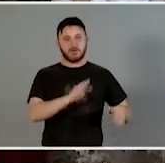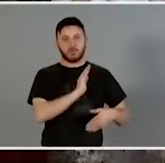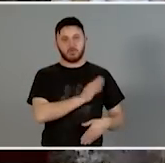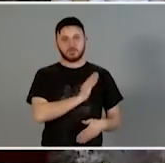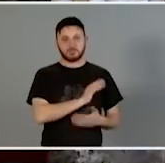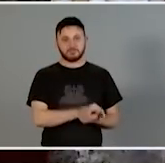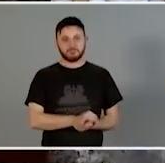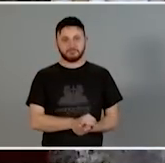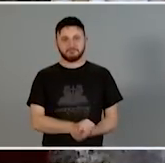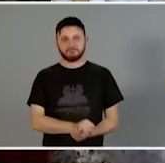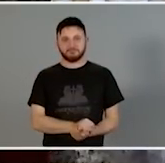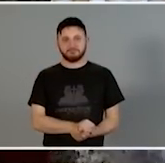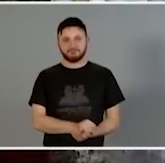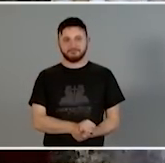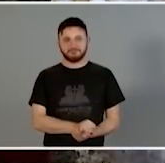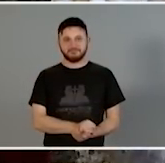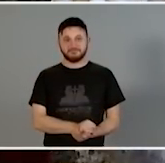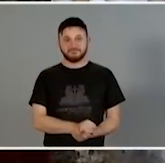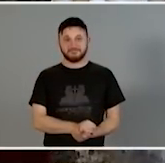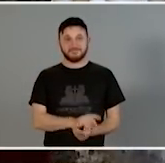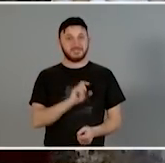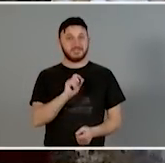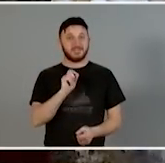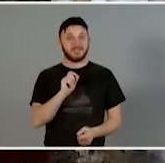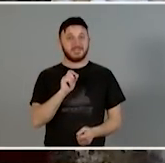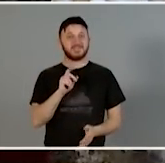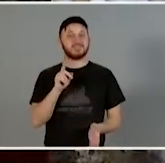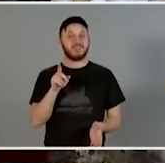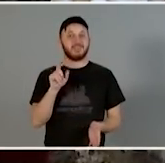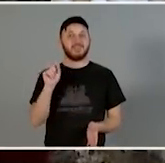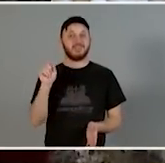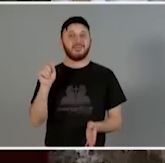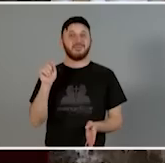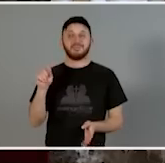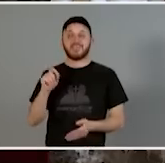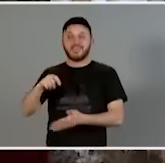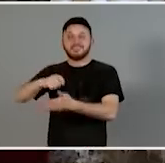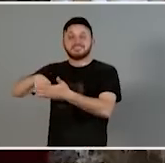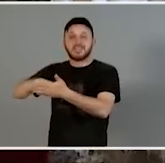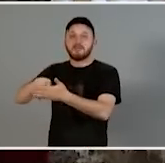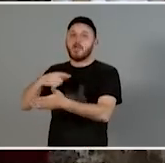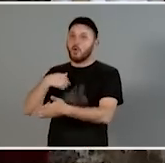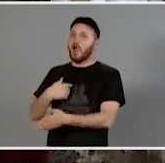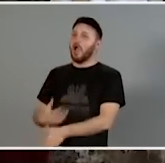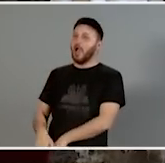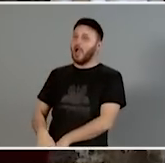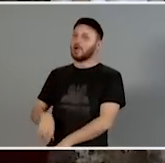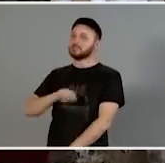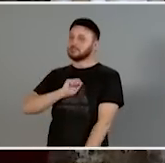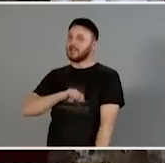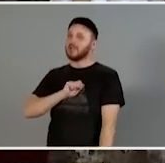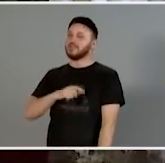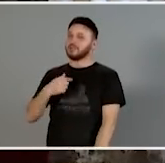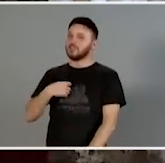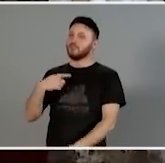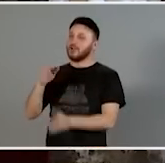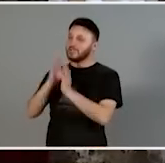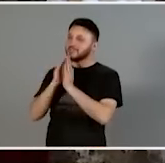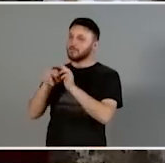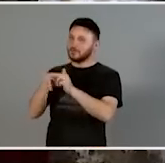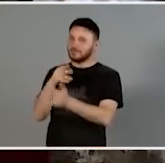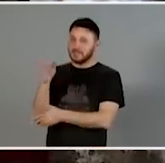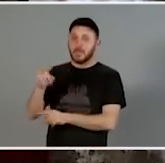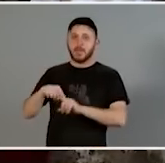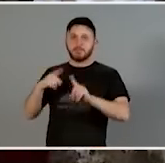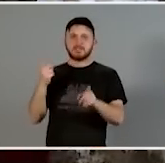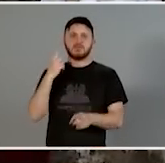Bora lá. Quem aprontou essa, vou rezar para você. Amém. Mas com certeza é o desejo que nós